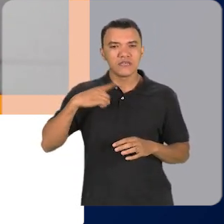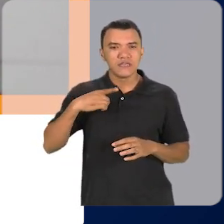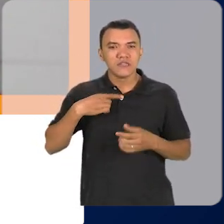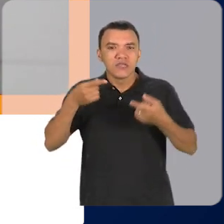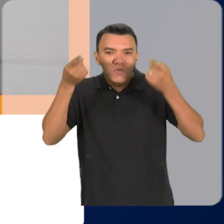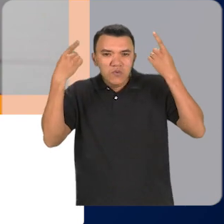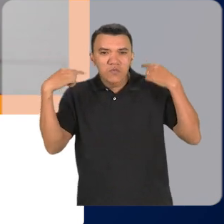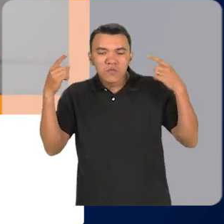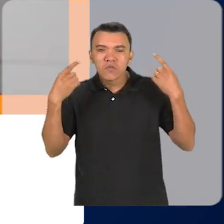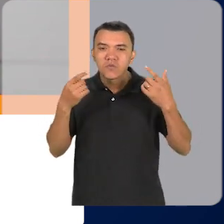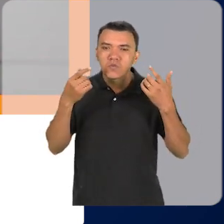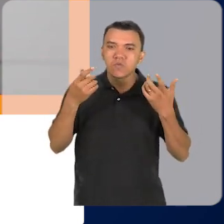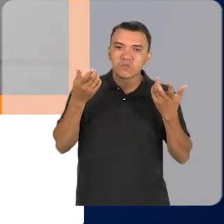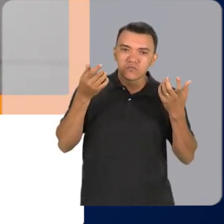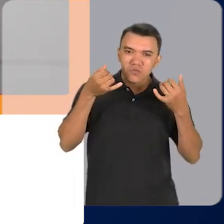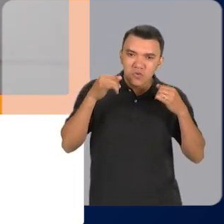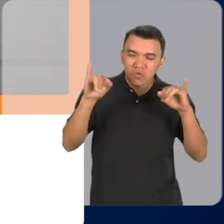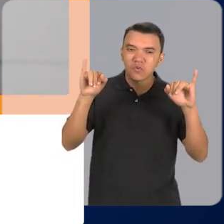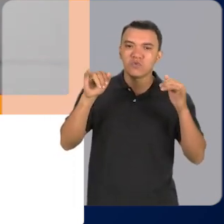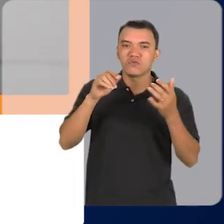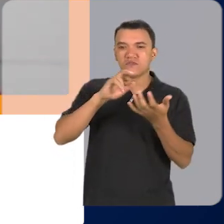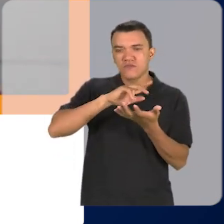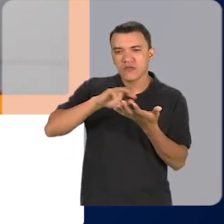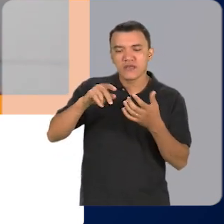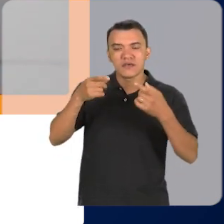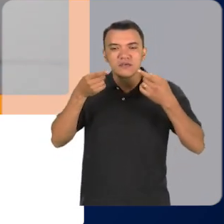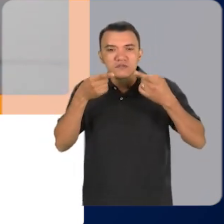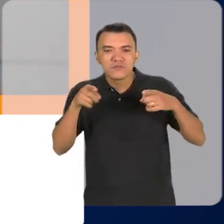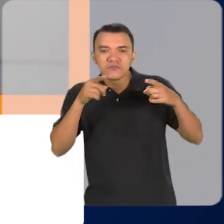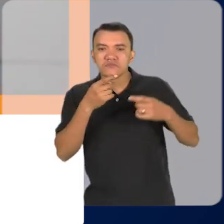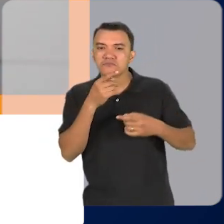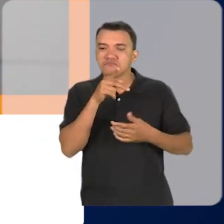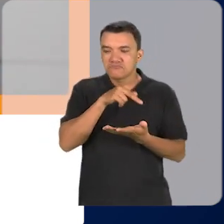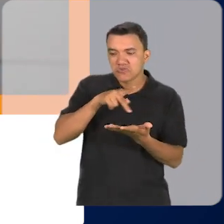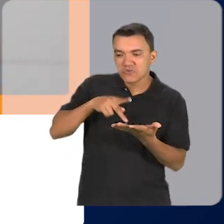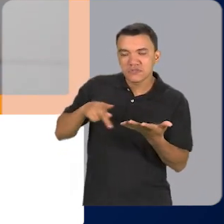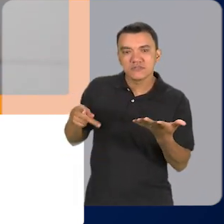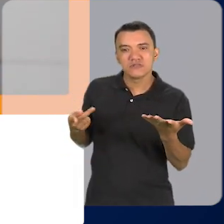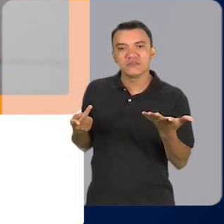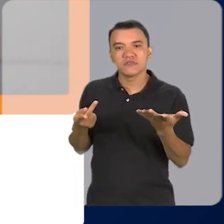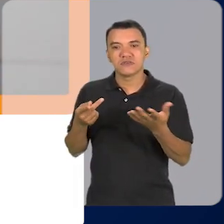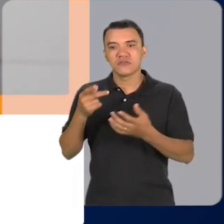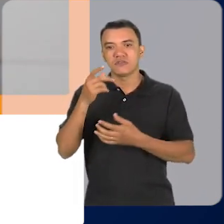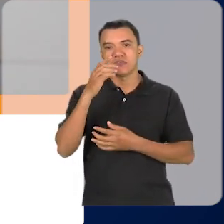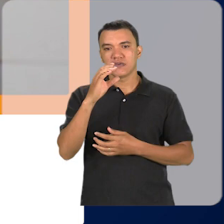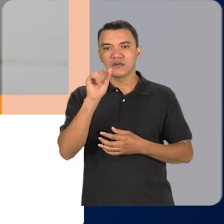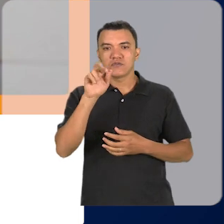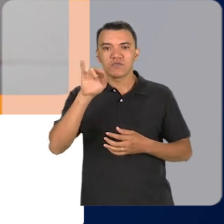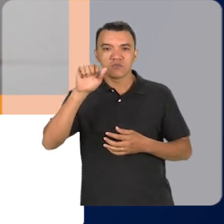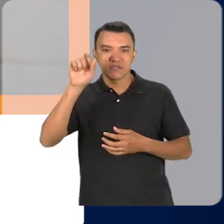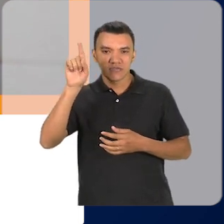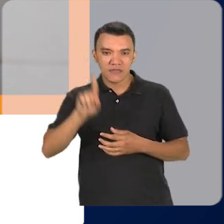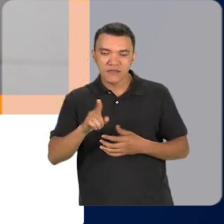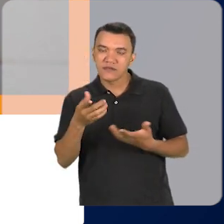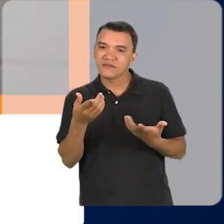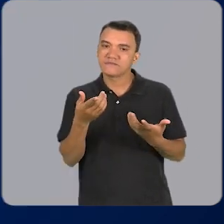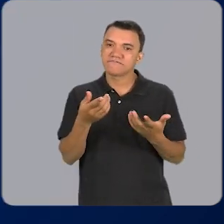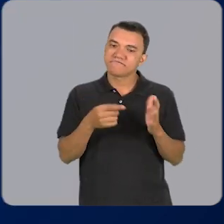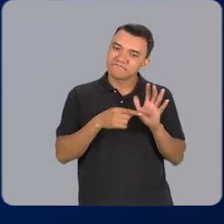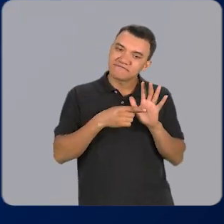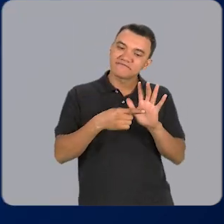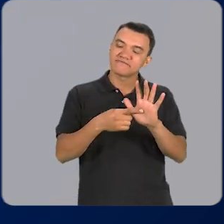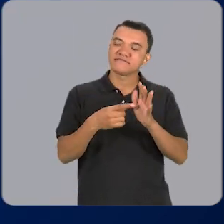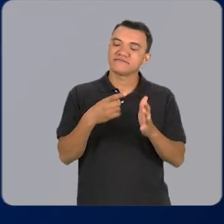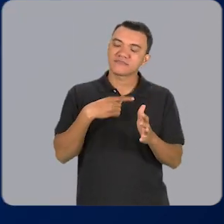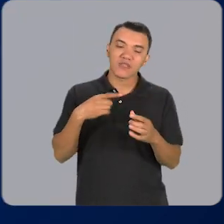tem poesia, tem cacuriá e tem pregoeiro, tem poesia na oferta de produtos. É uma